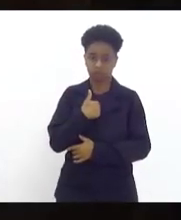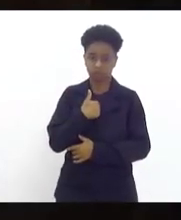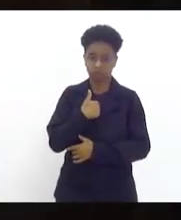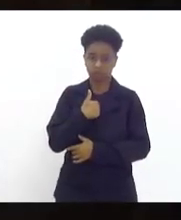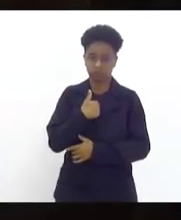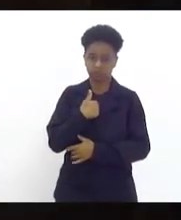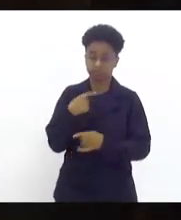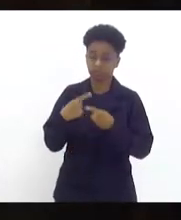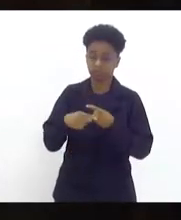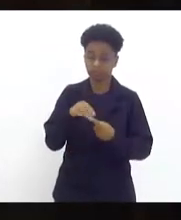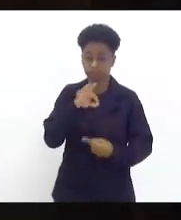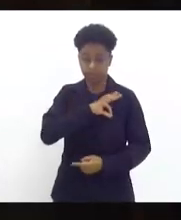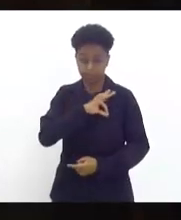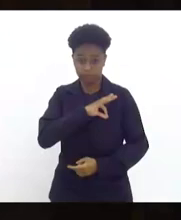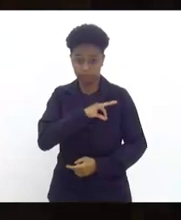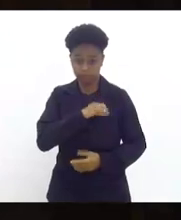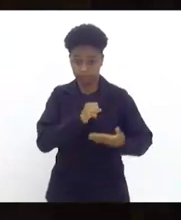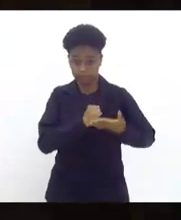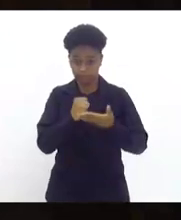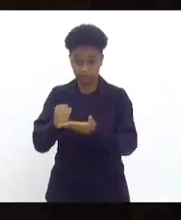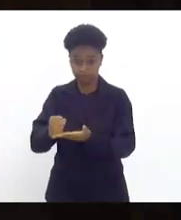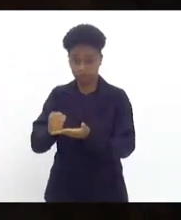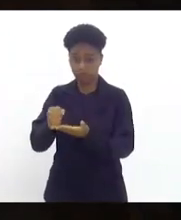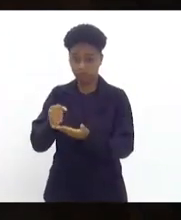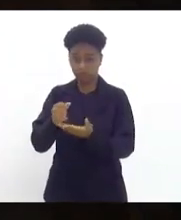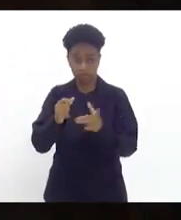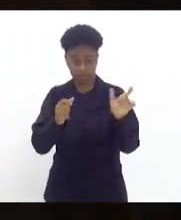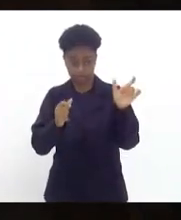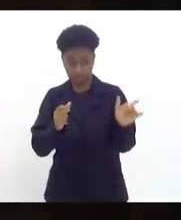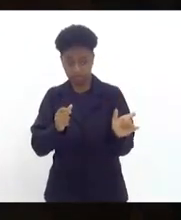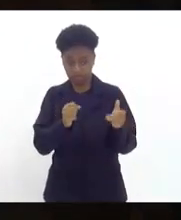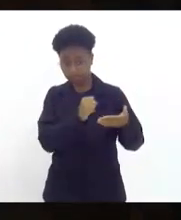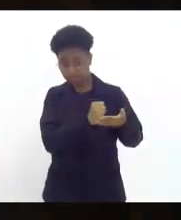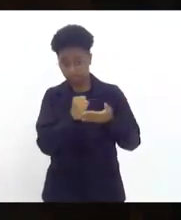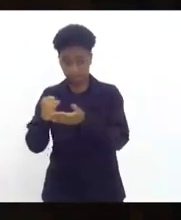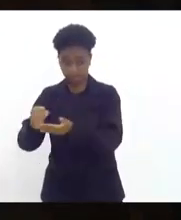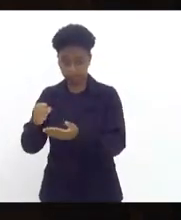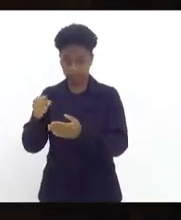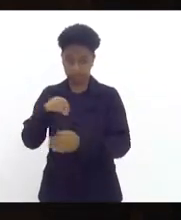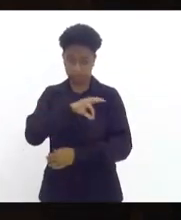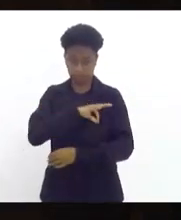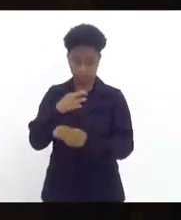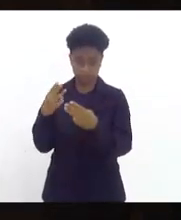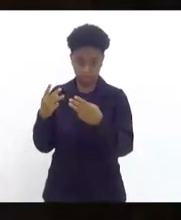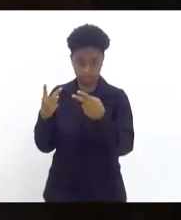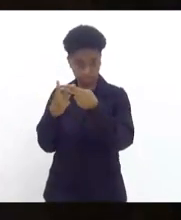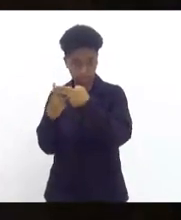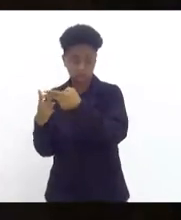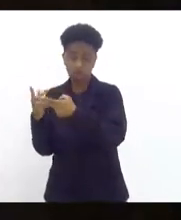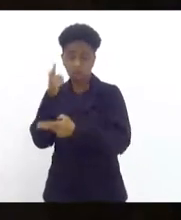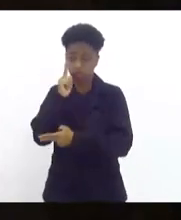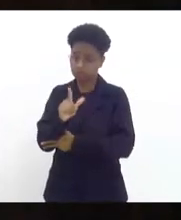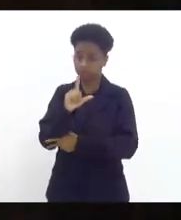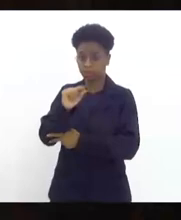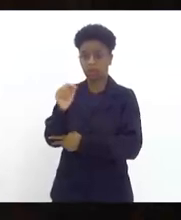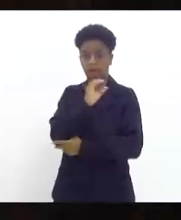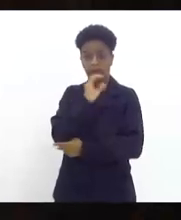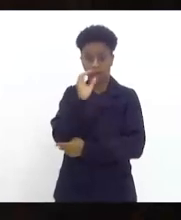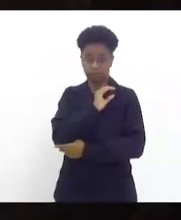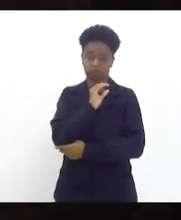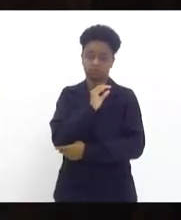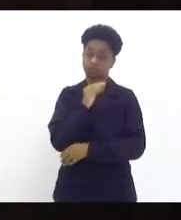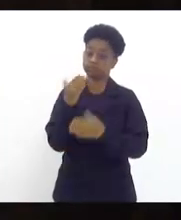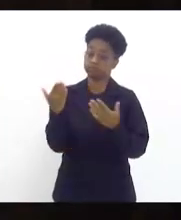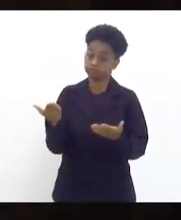um policial militar quando leva um cara desse infeliz desse para delegacia o cara sai mais rápido que ele e eles sabem disso